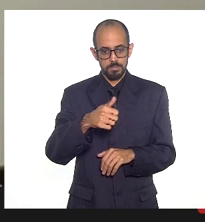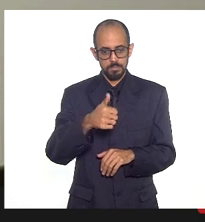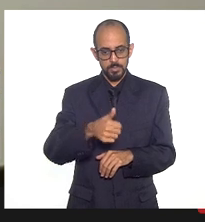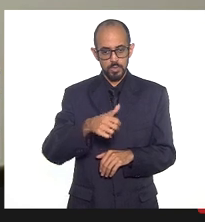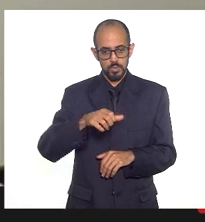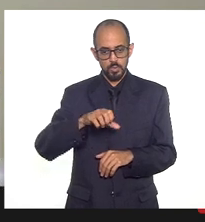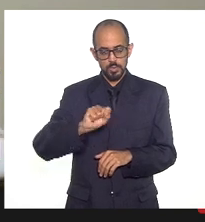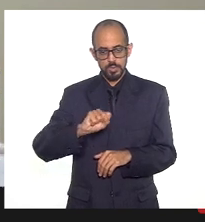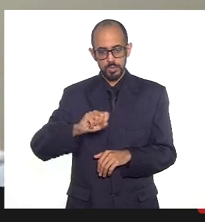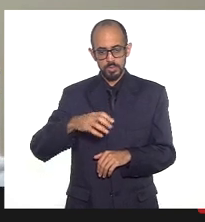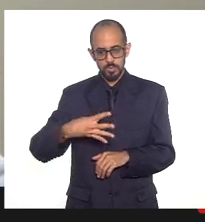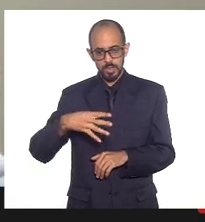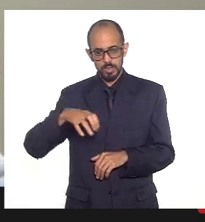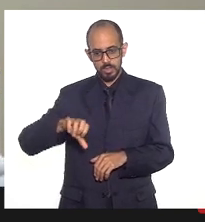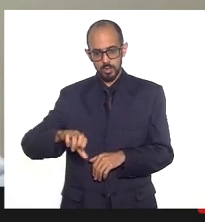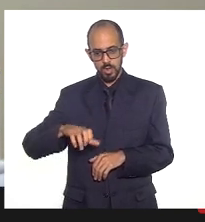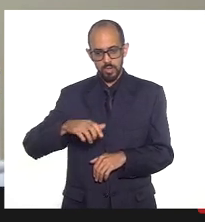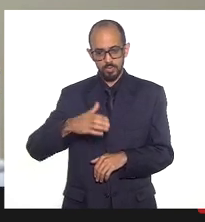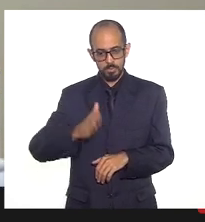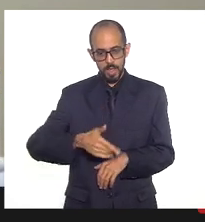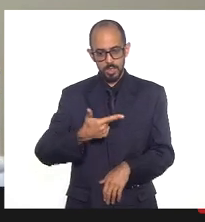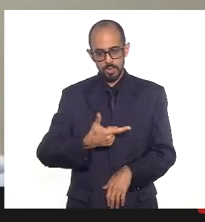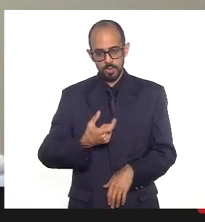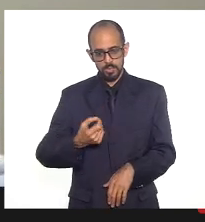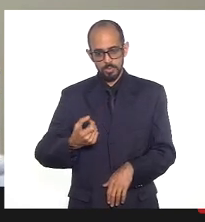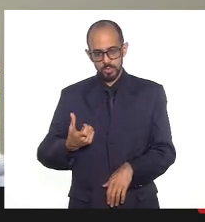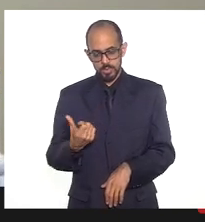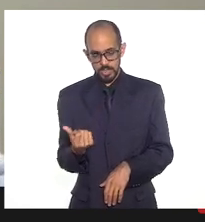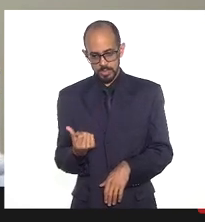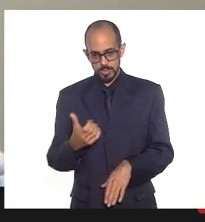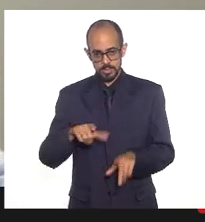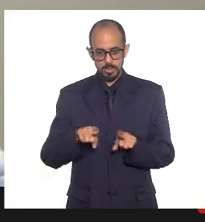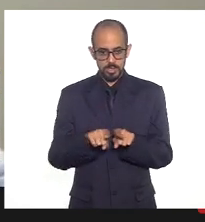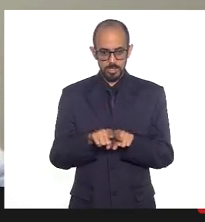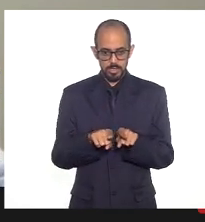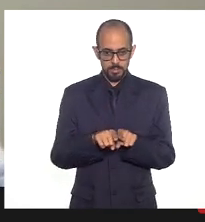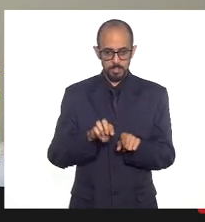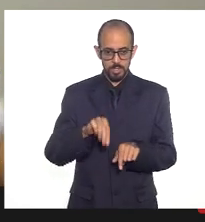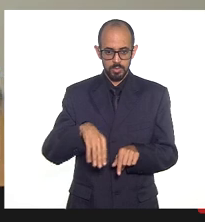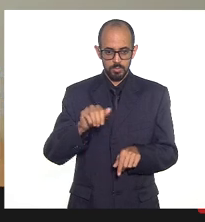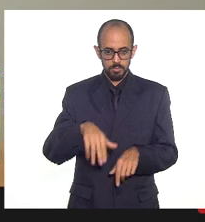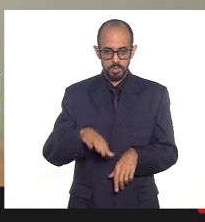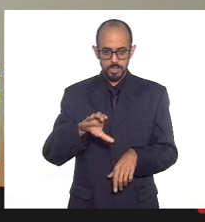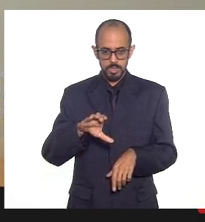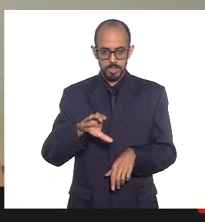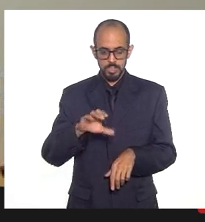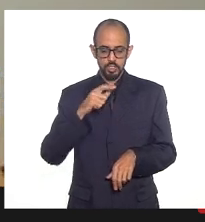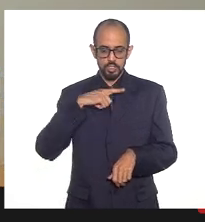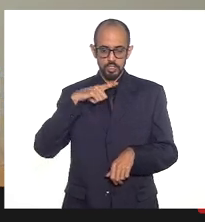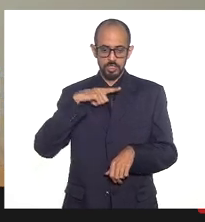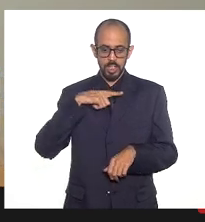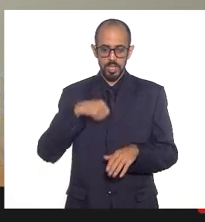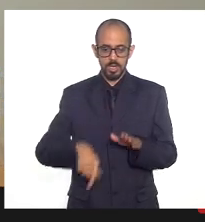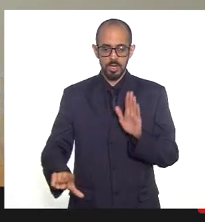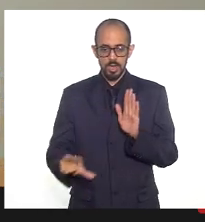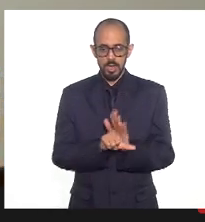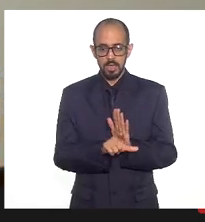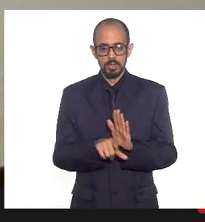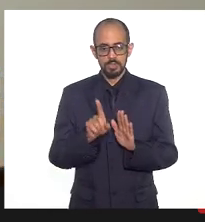4.849, de 25 de setembro de 2006. Também, de iniciativa do deputado Carlos Mink, nós temos leis que dizem